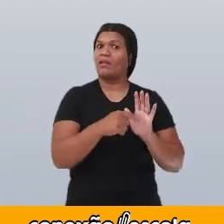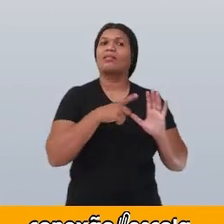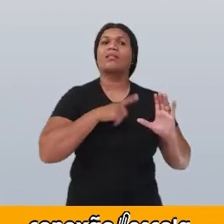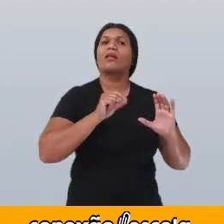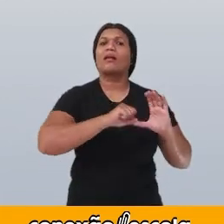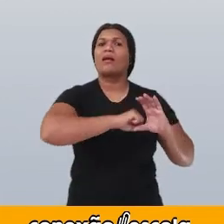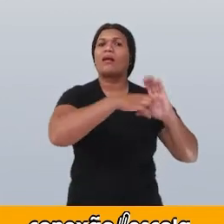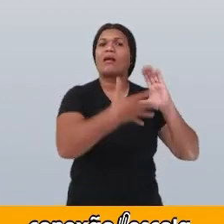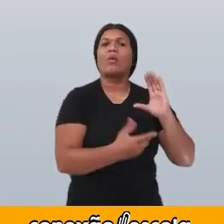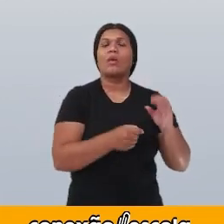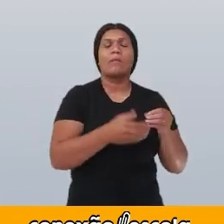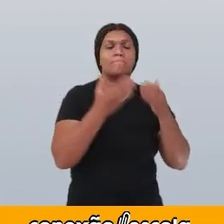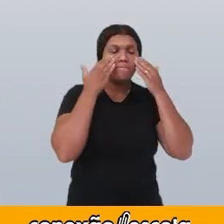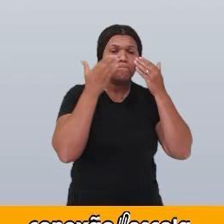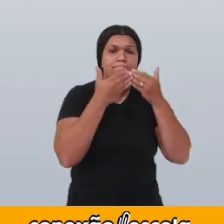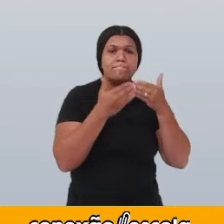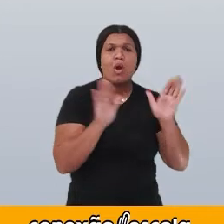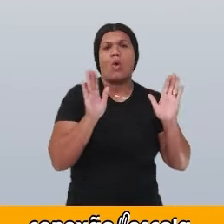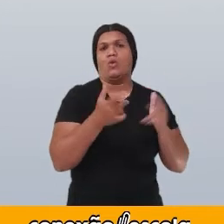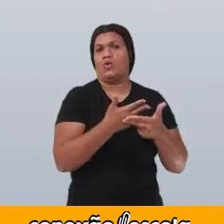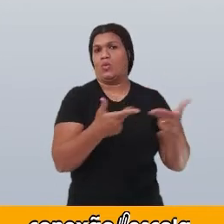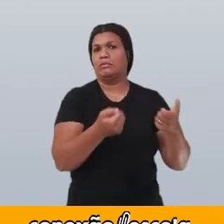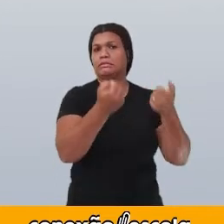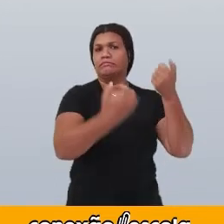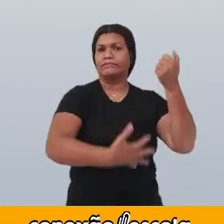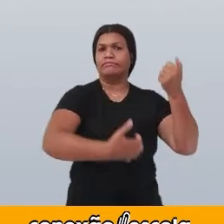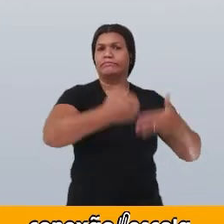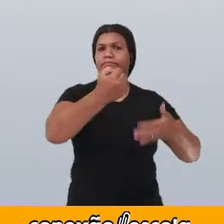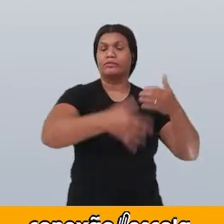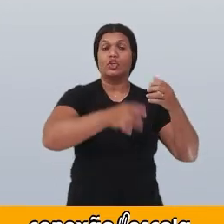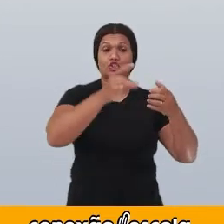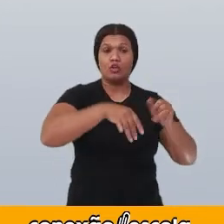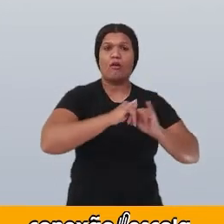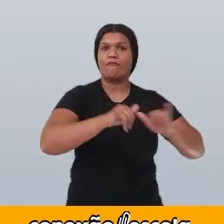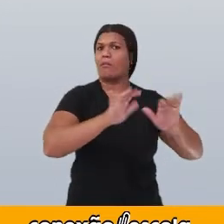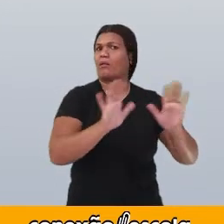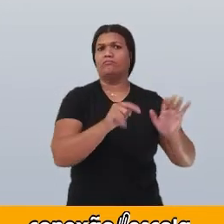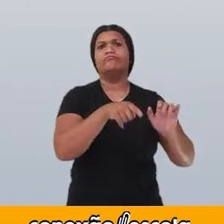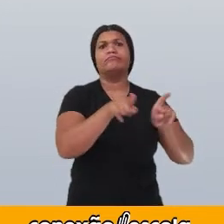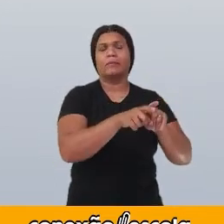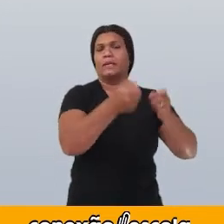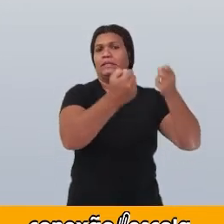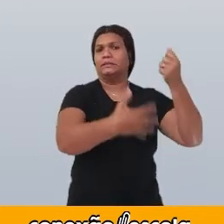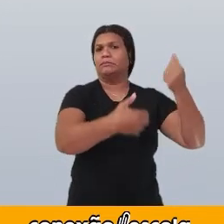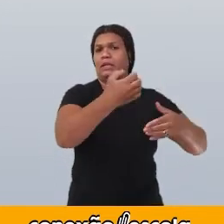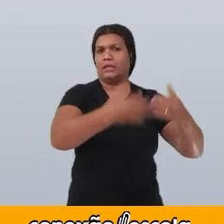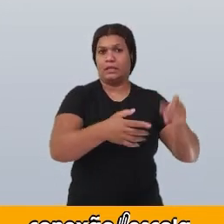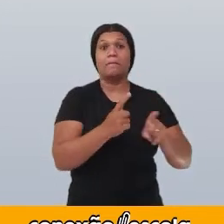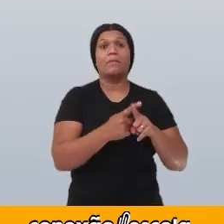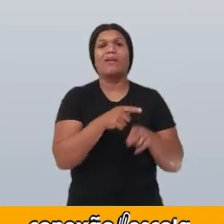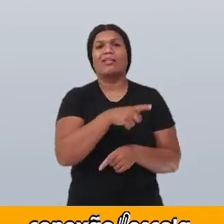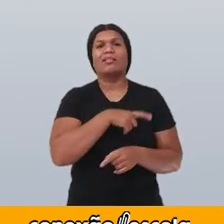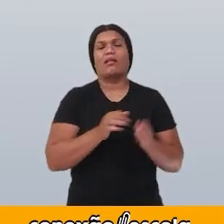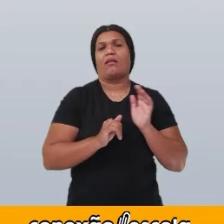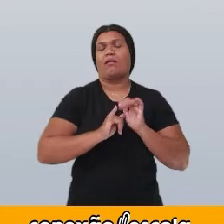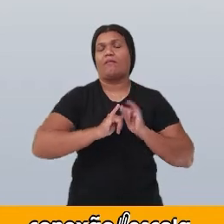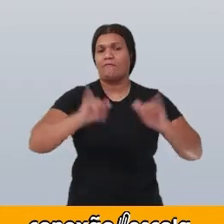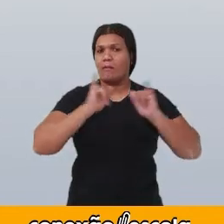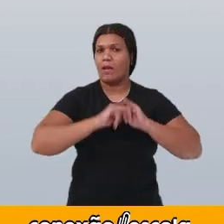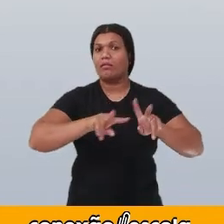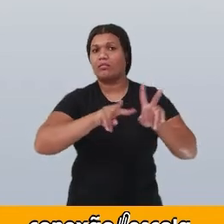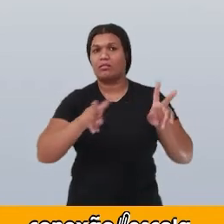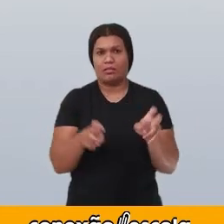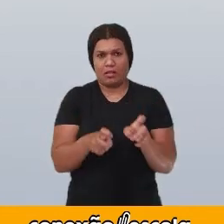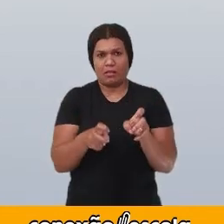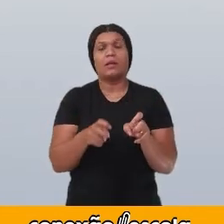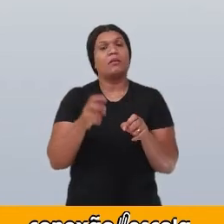expositivo. Ela visa explicar alguma coisa, além de informar. Por quê? Porque expõe informações sobre um tema